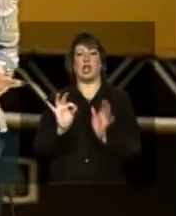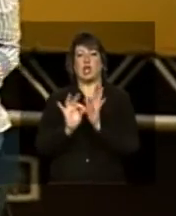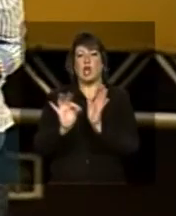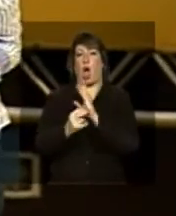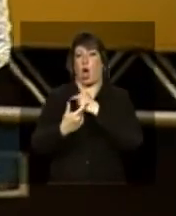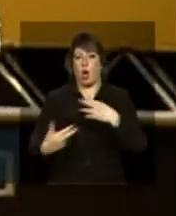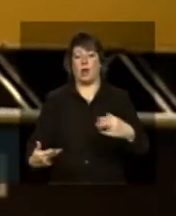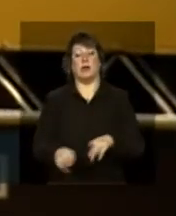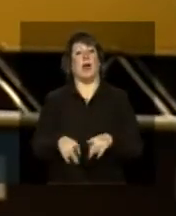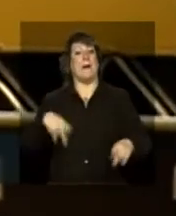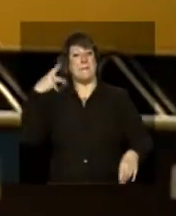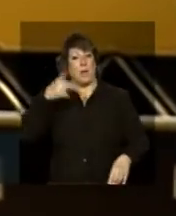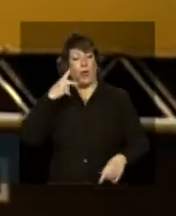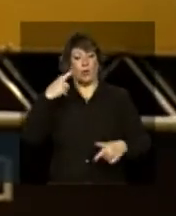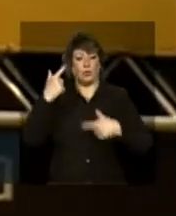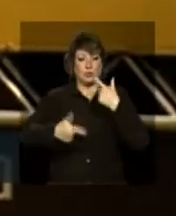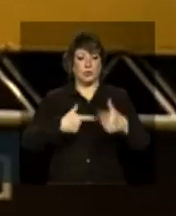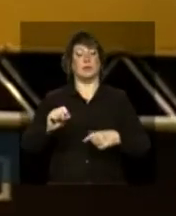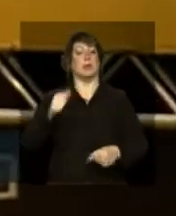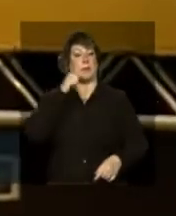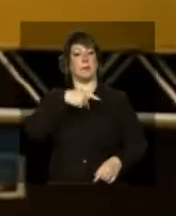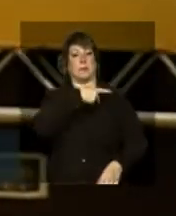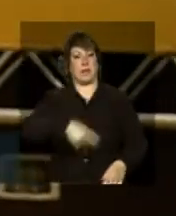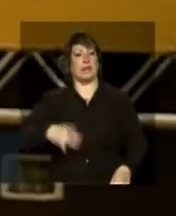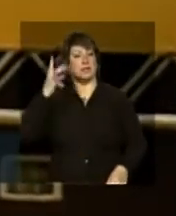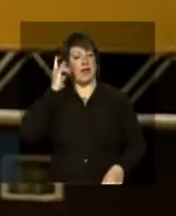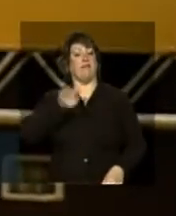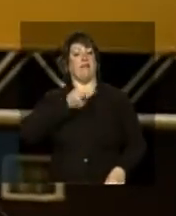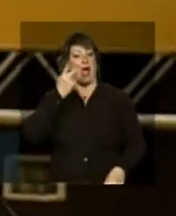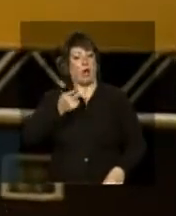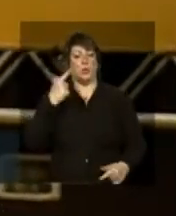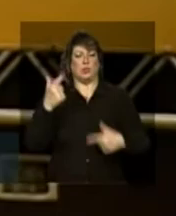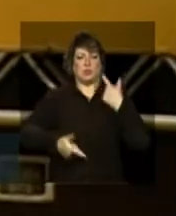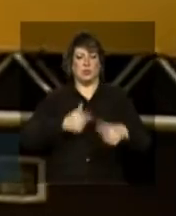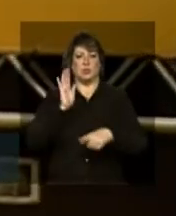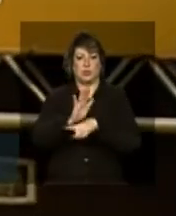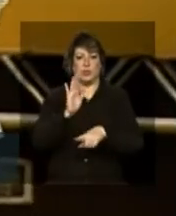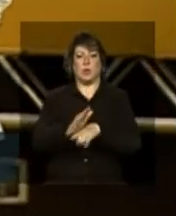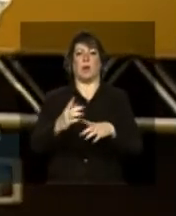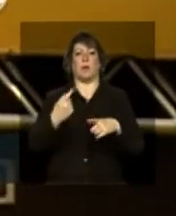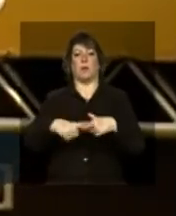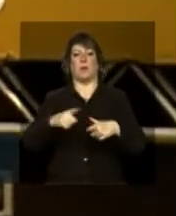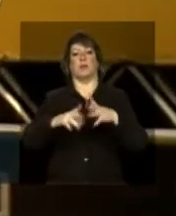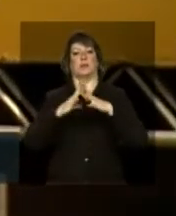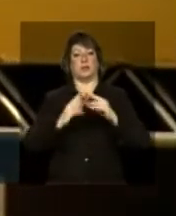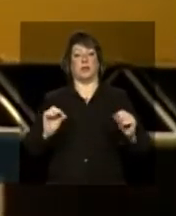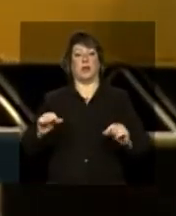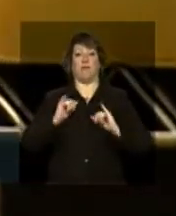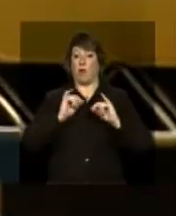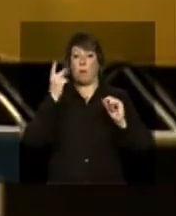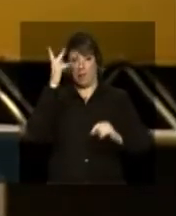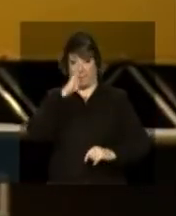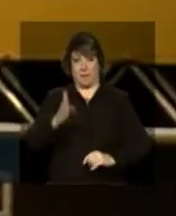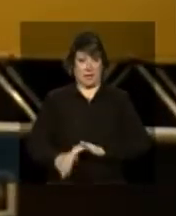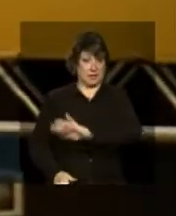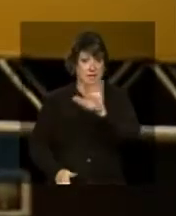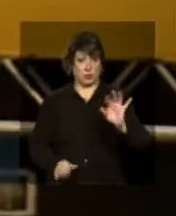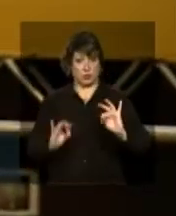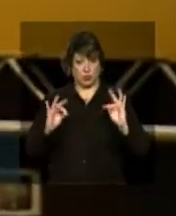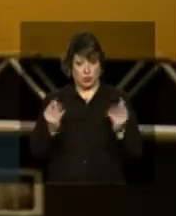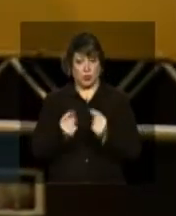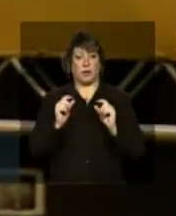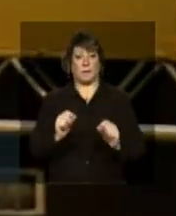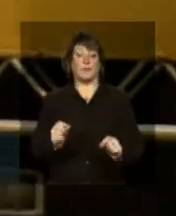de políticas que a presidenta Dilma aqui afirmou. Ela destacou para o Brasil um novo tipo